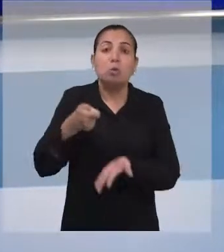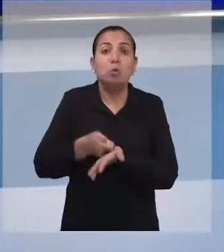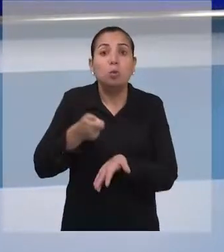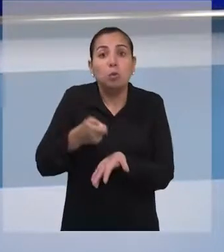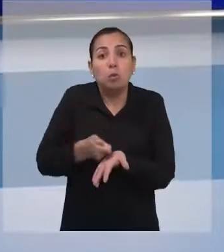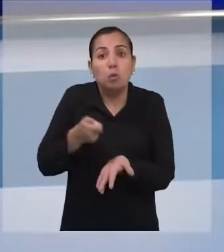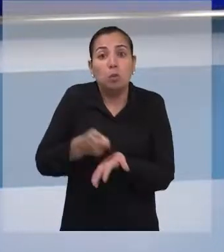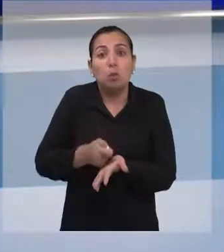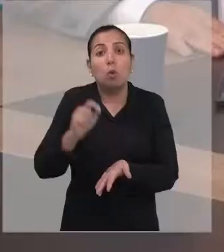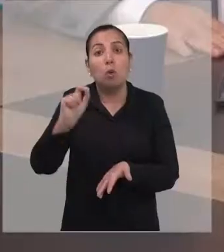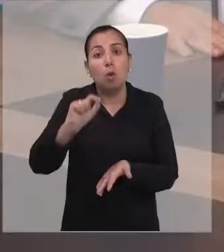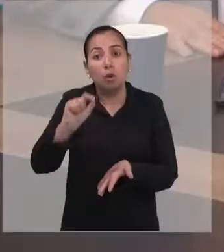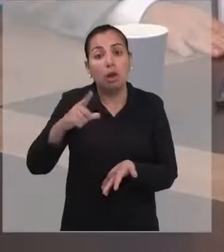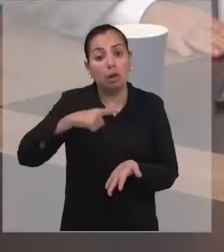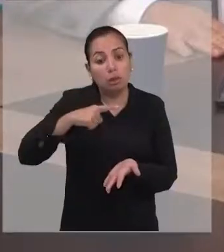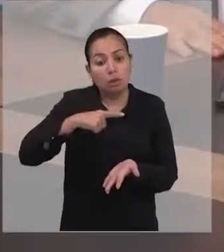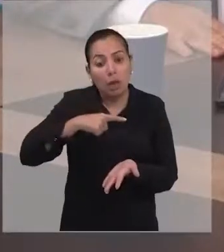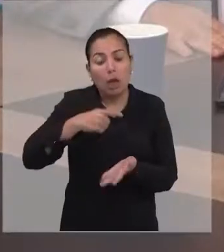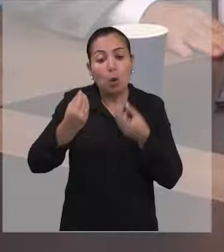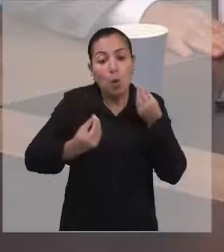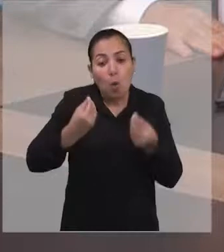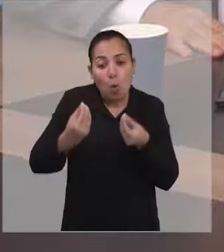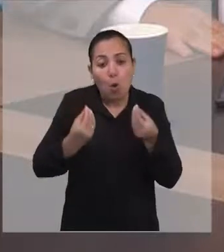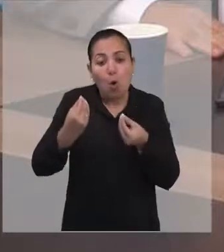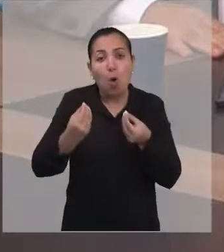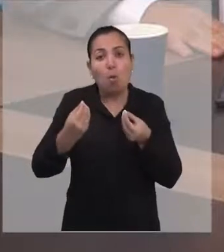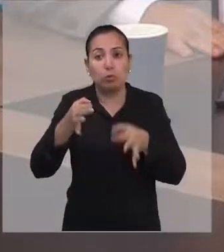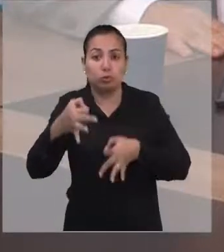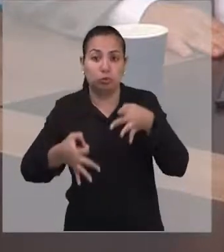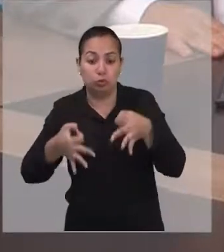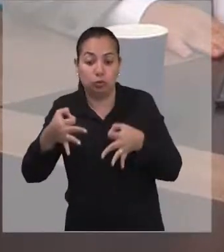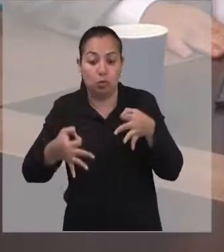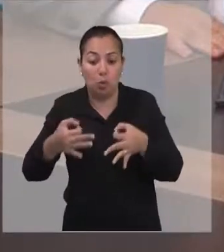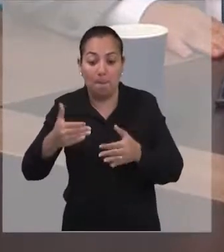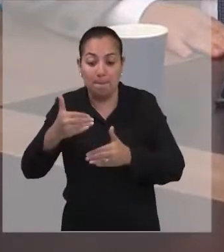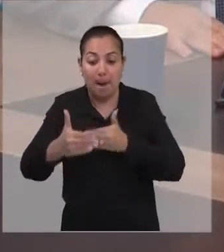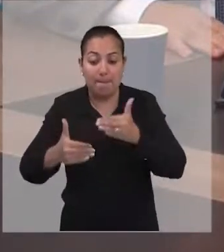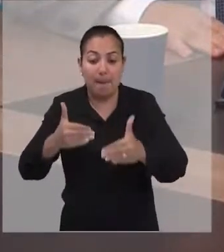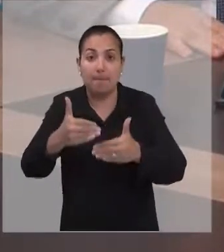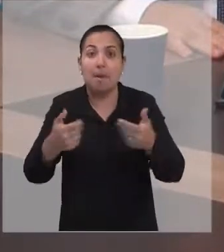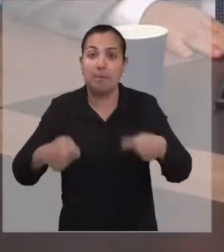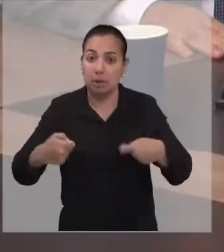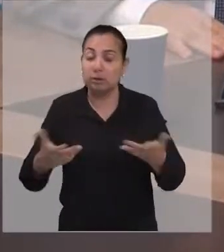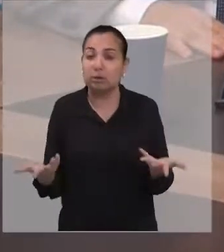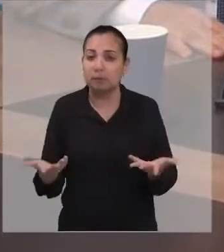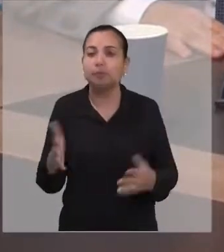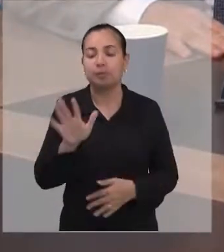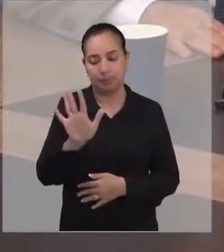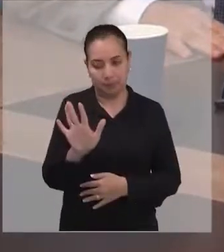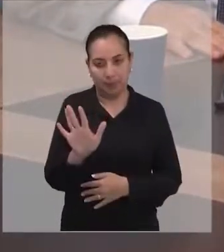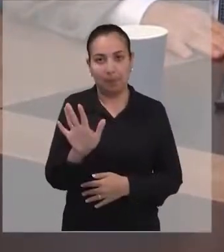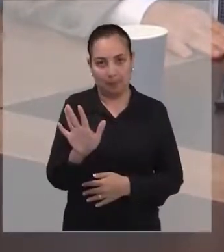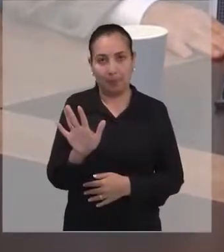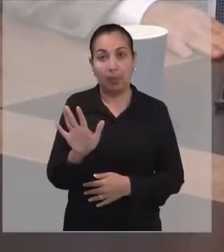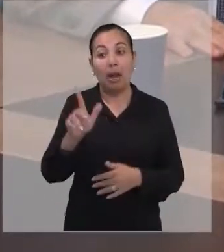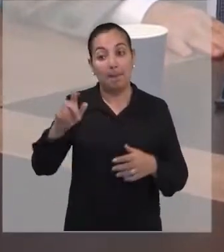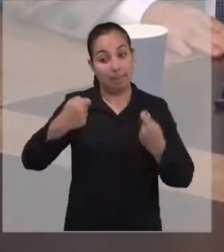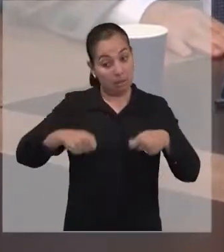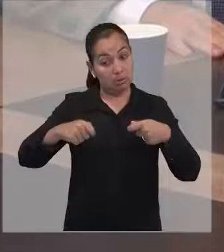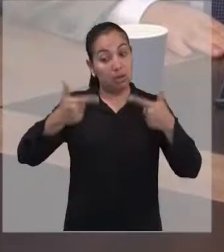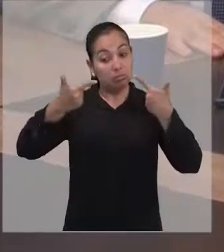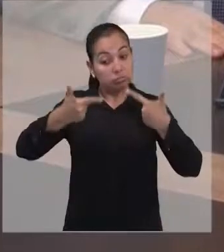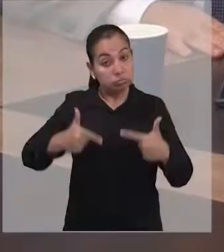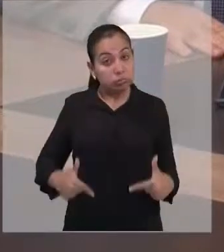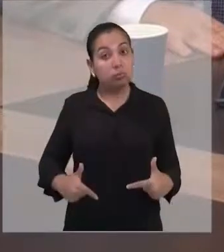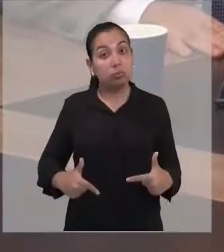rito processual. Agora, isenção, quem vai acusar não pode ser isento. Não, isenção de quando verificar... neutralidade e isenção, procedimentos.